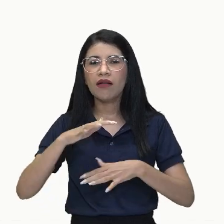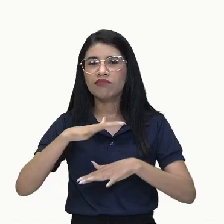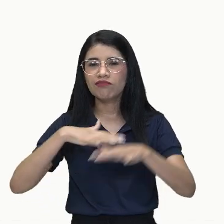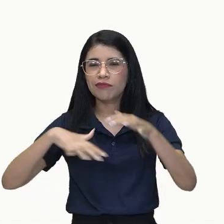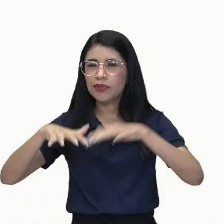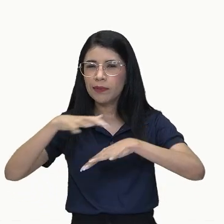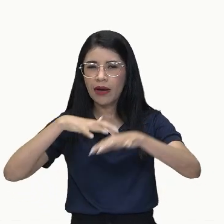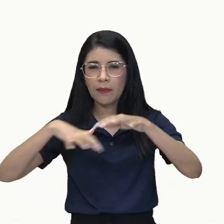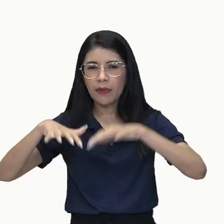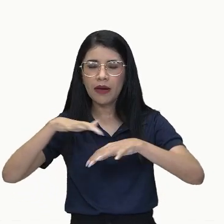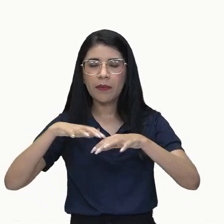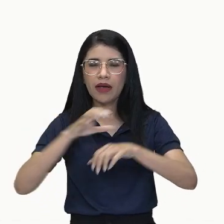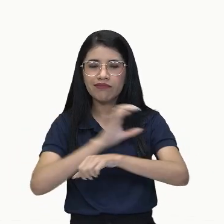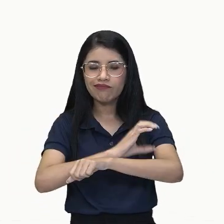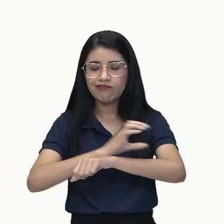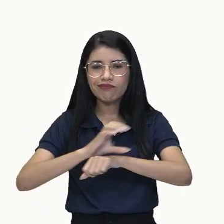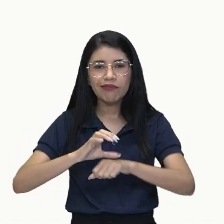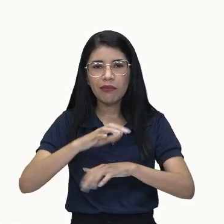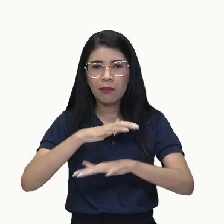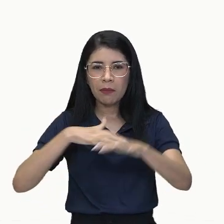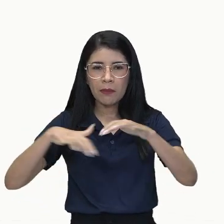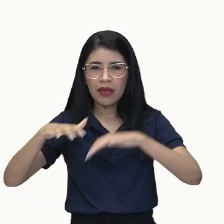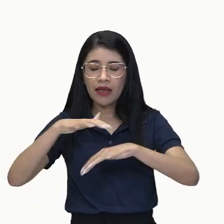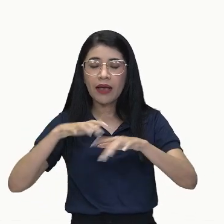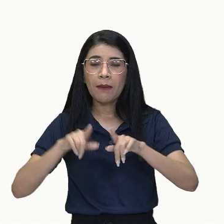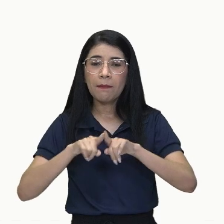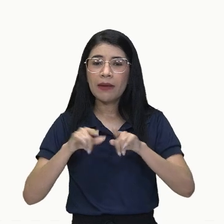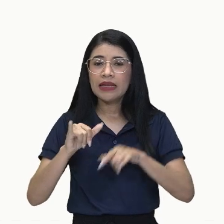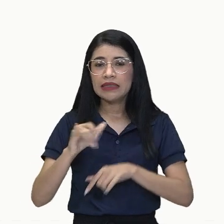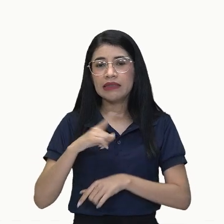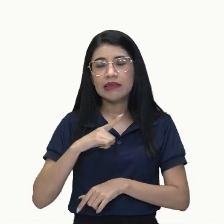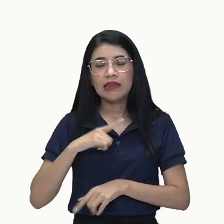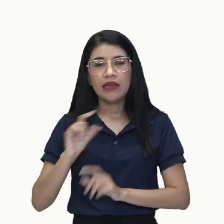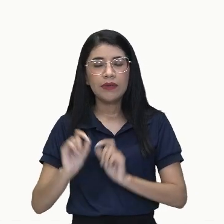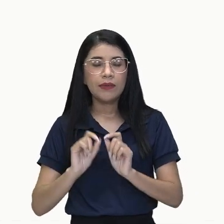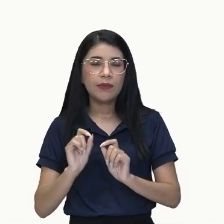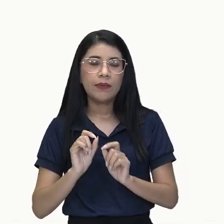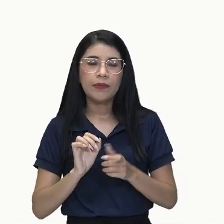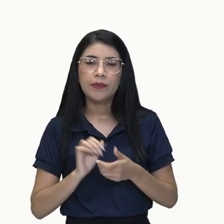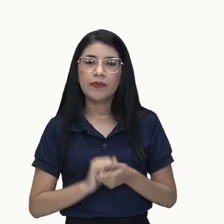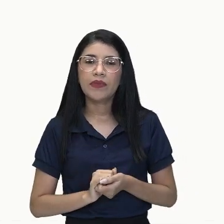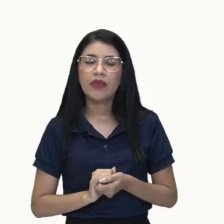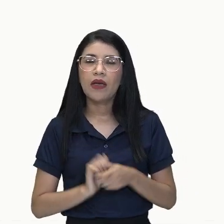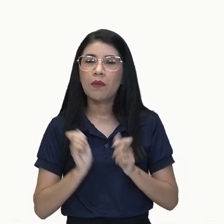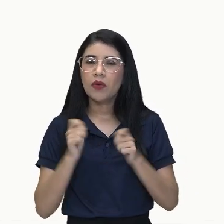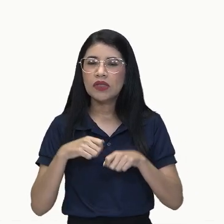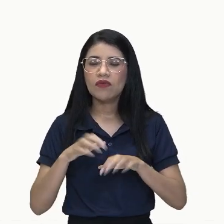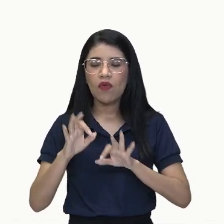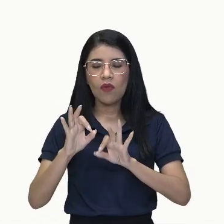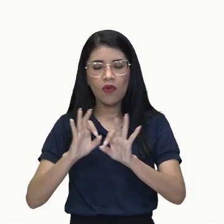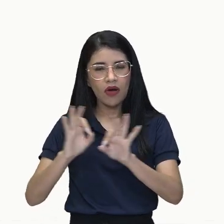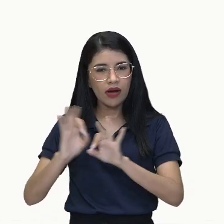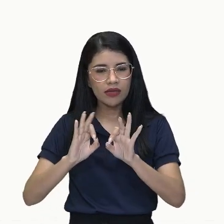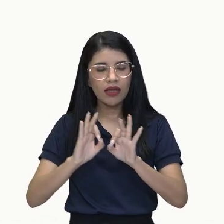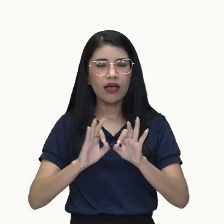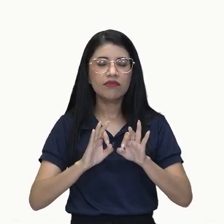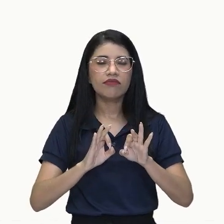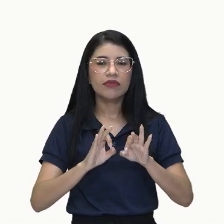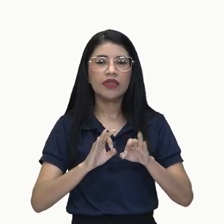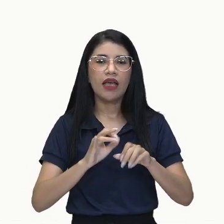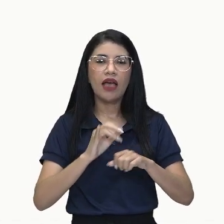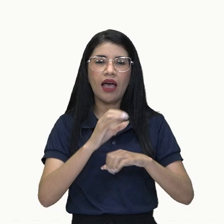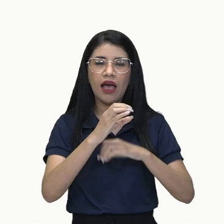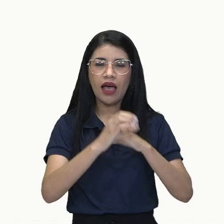cargas elétricas. Agora, quando ele tem, para que ele seja o fluxo ordenado de cargas